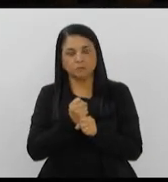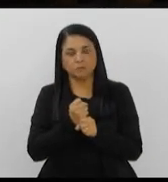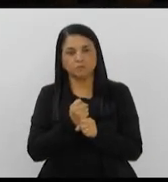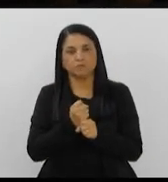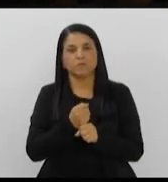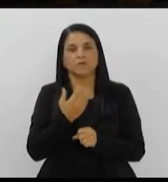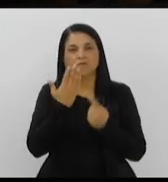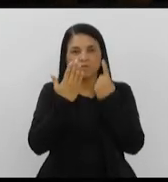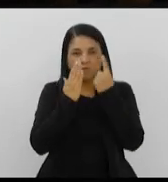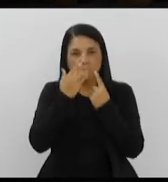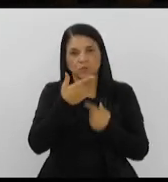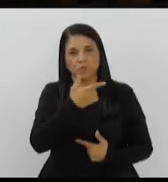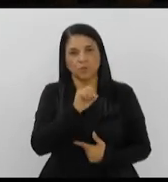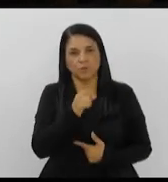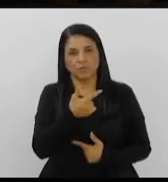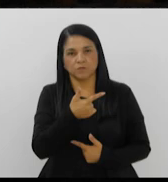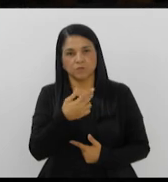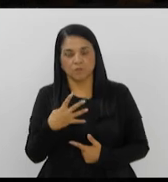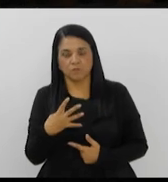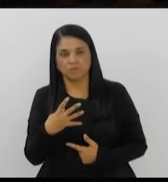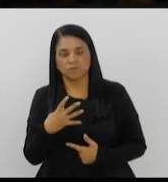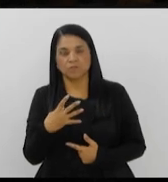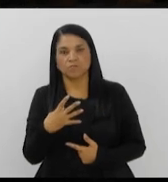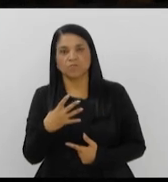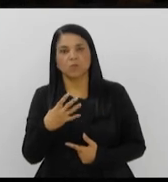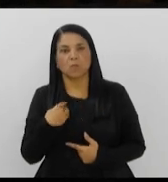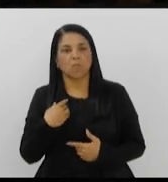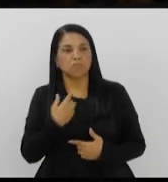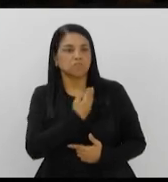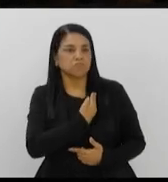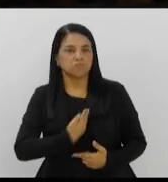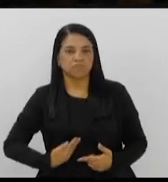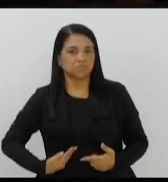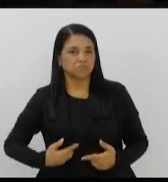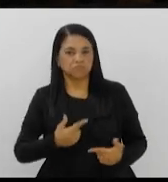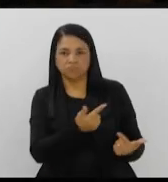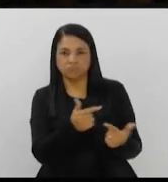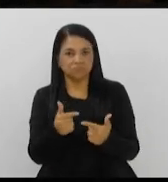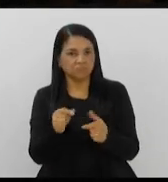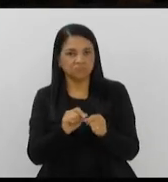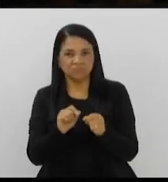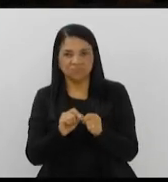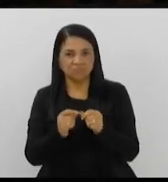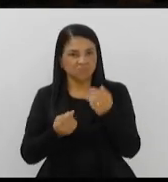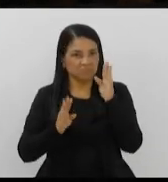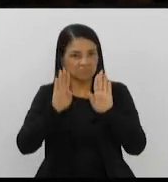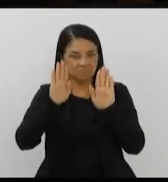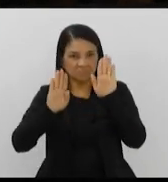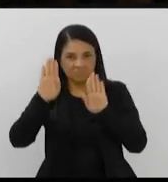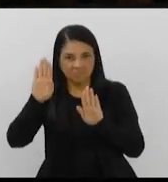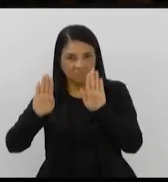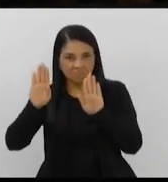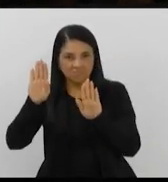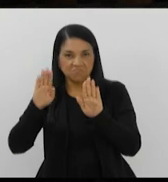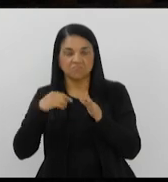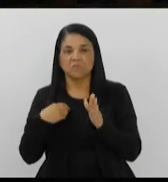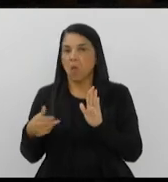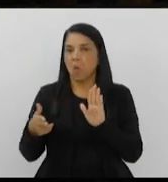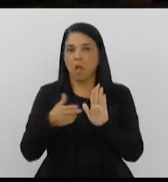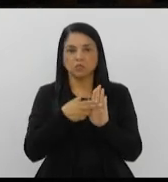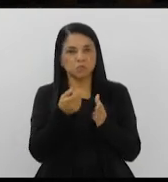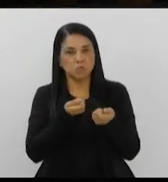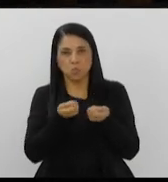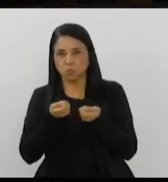2024, o governo não colocou na rua a licitação, não assumiu o controle da